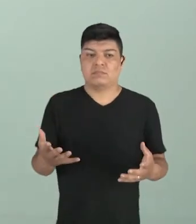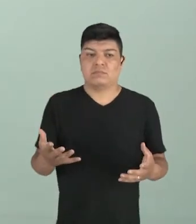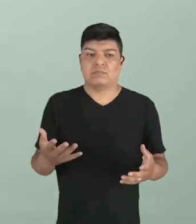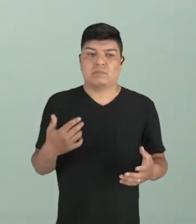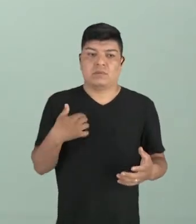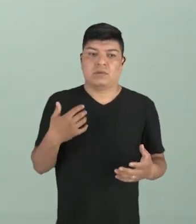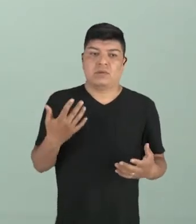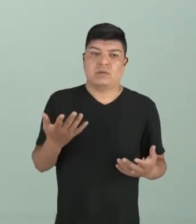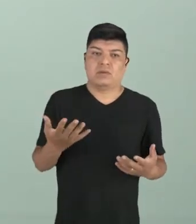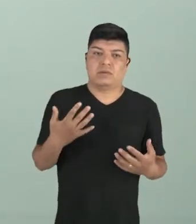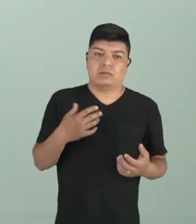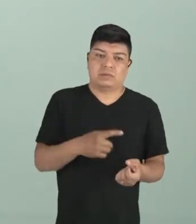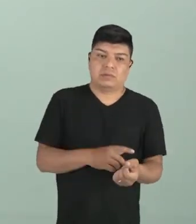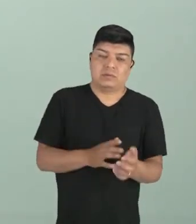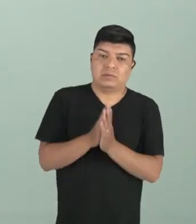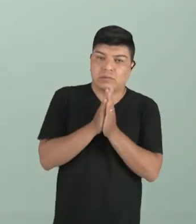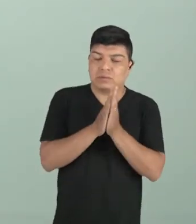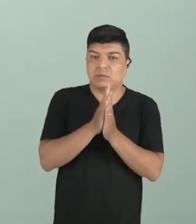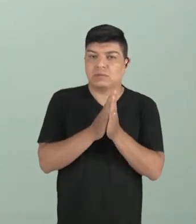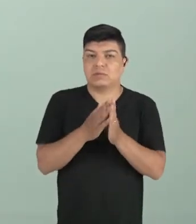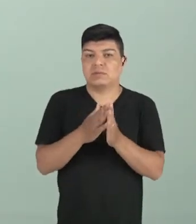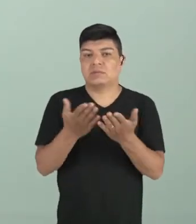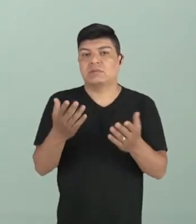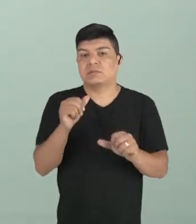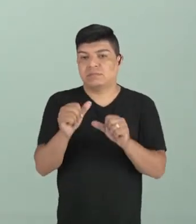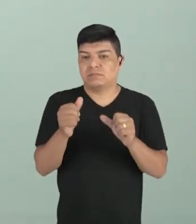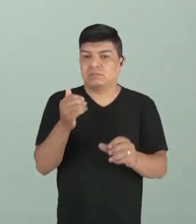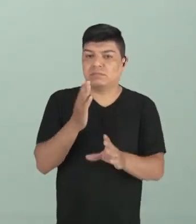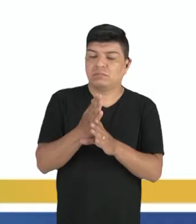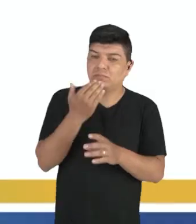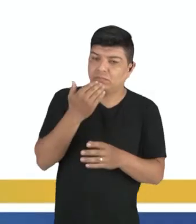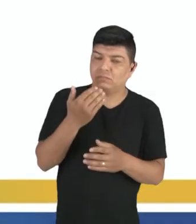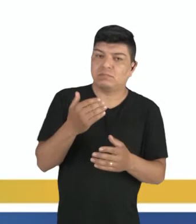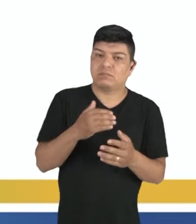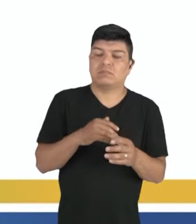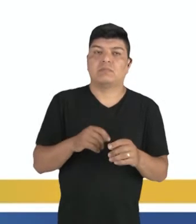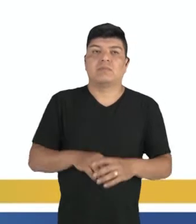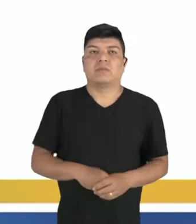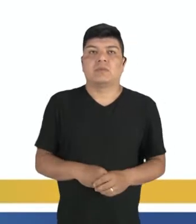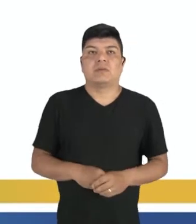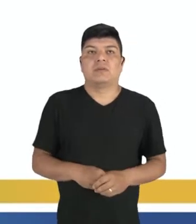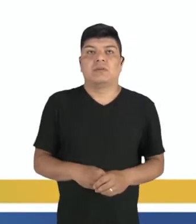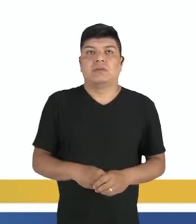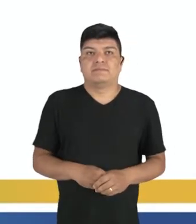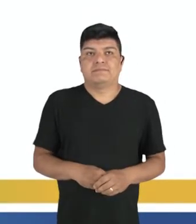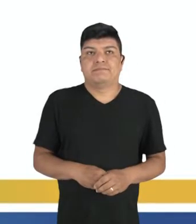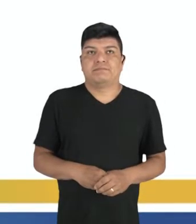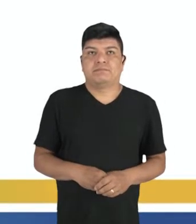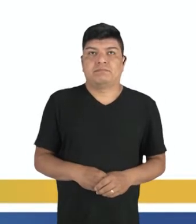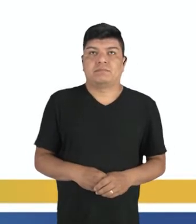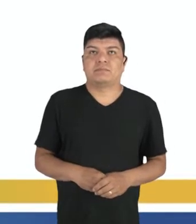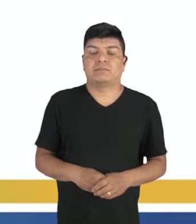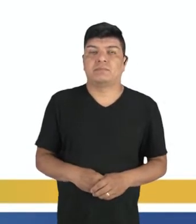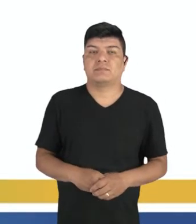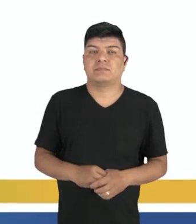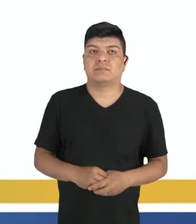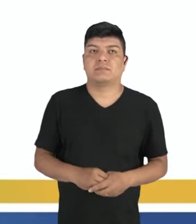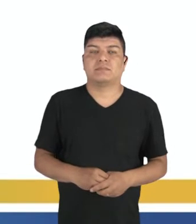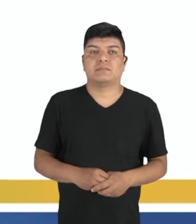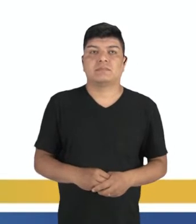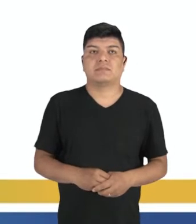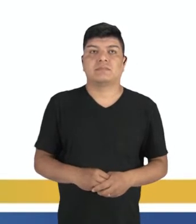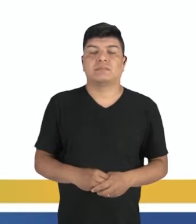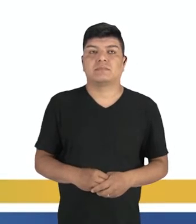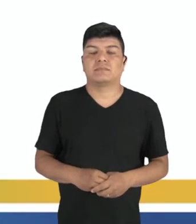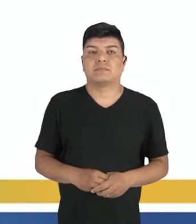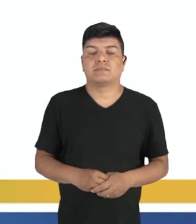alimentação, né? E acaba acarretando isso aí. Então, bora ver o que diz a notícia. Ó. Desde o início da pandemia, os espanhóis engordaram a média 5,7 kilos. Somos